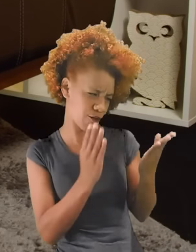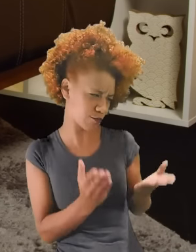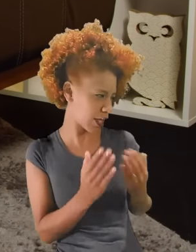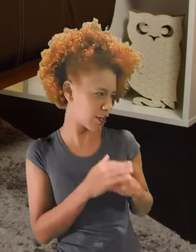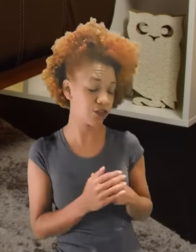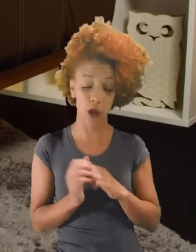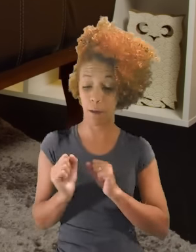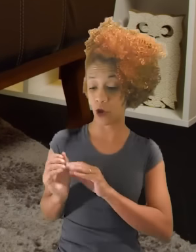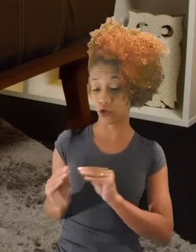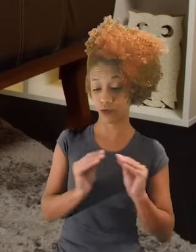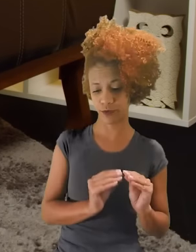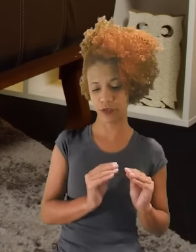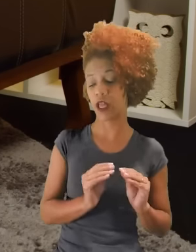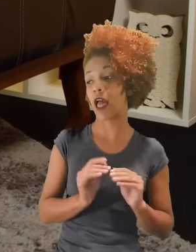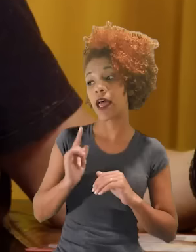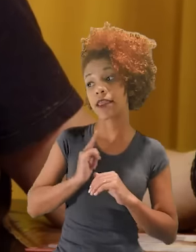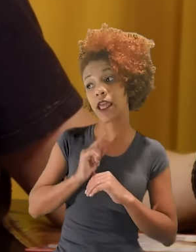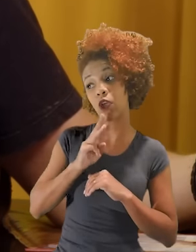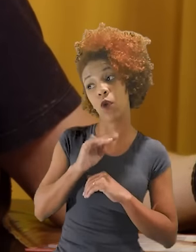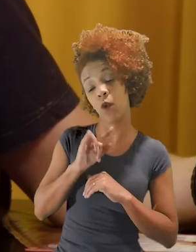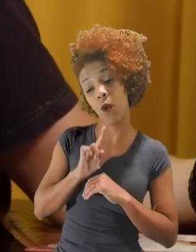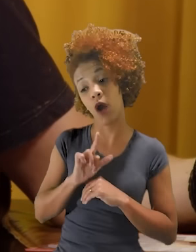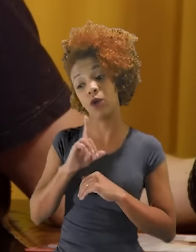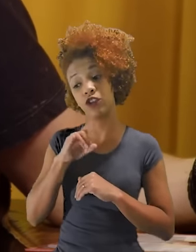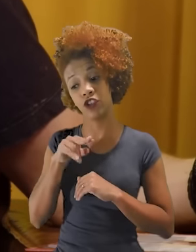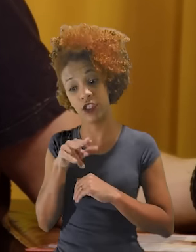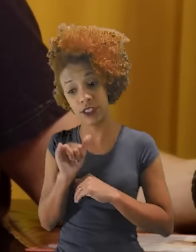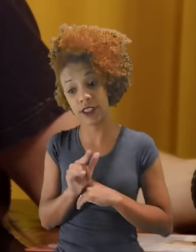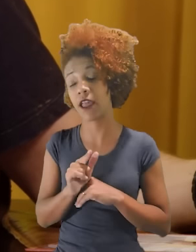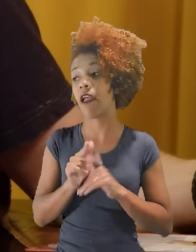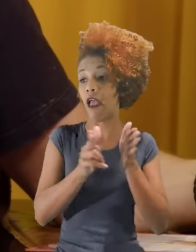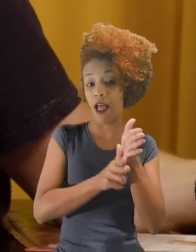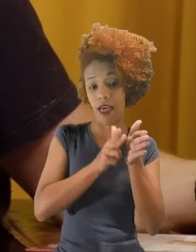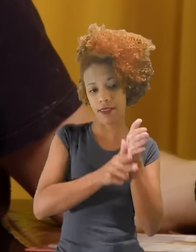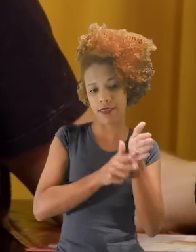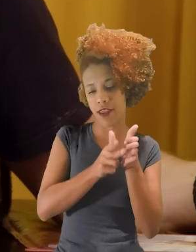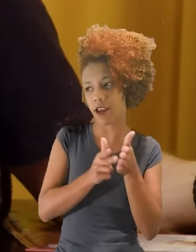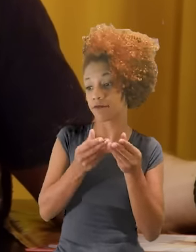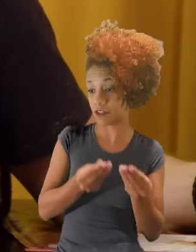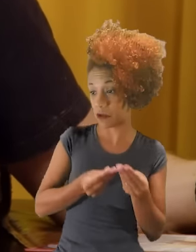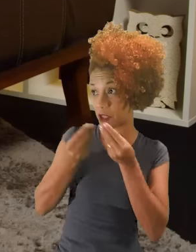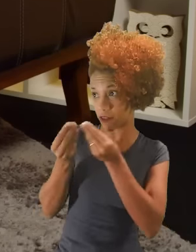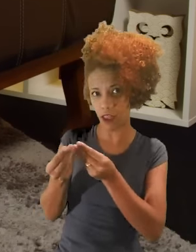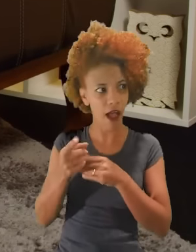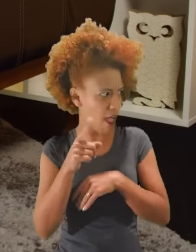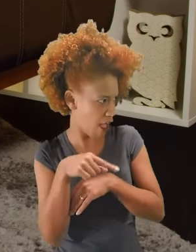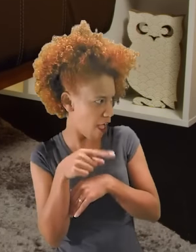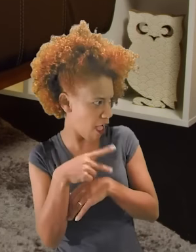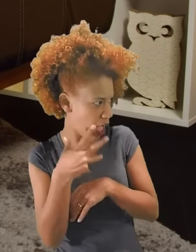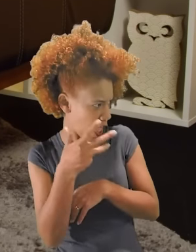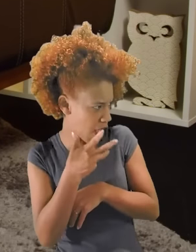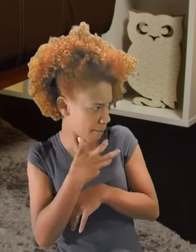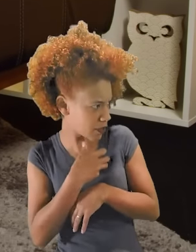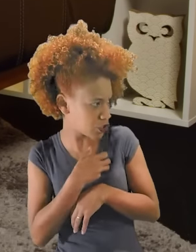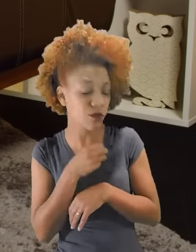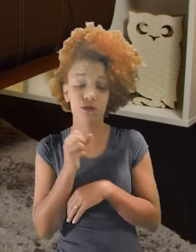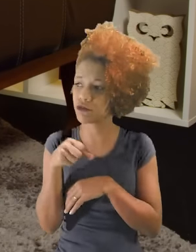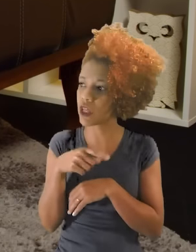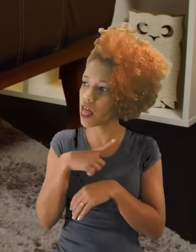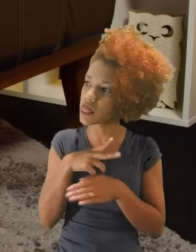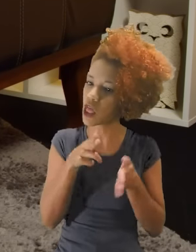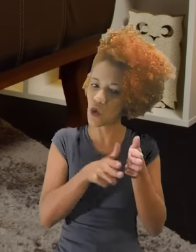deixar aqui, até porque, ó, estamos falando de Walt Disney, trem. A paixão do Walt Disney era trens, né? Então estamos aqui, ó. Ah, é? A paixão do Walt Disney era trem? Ele tinha um trem